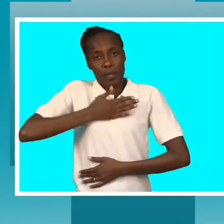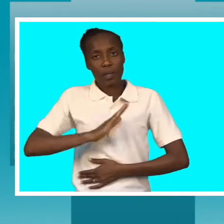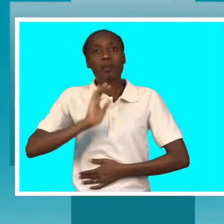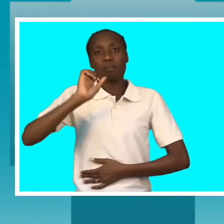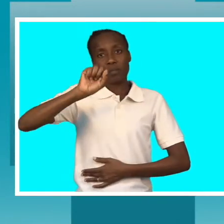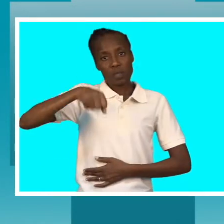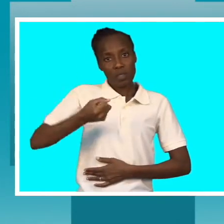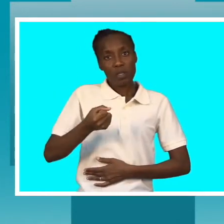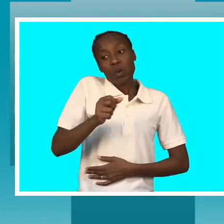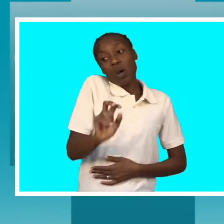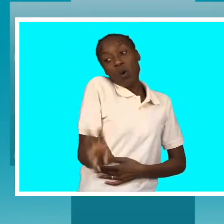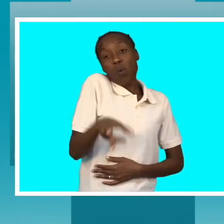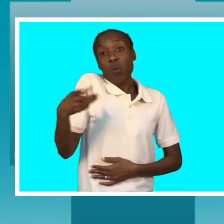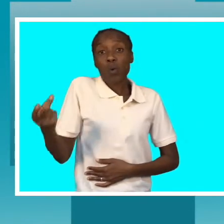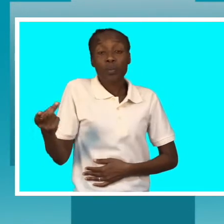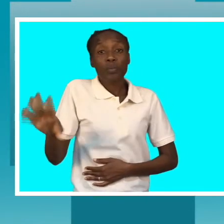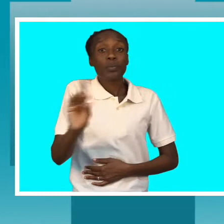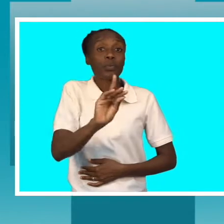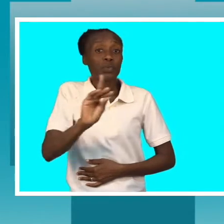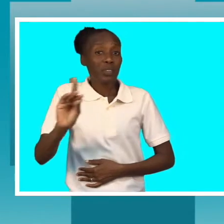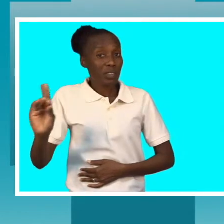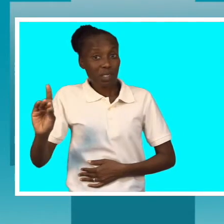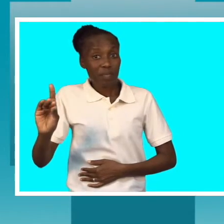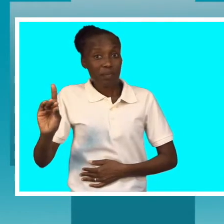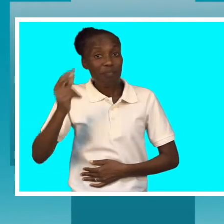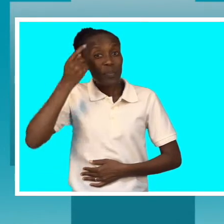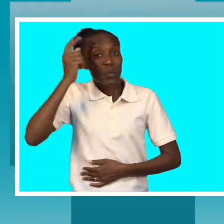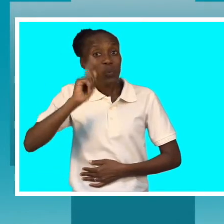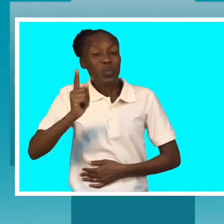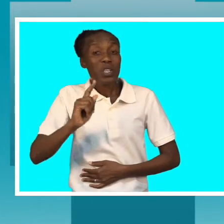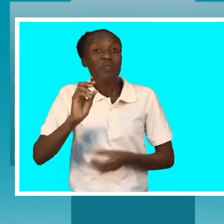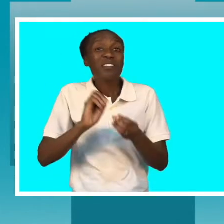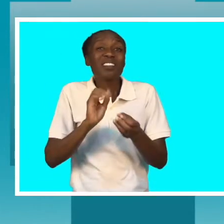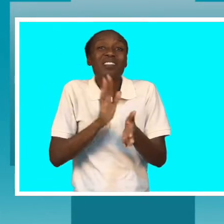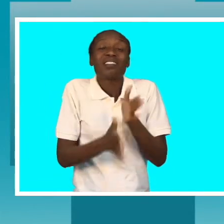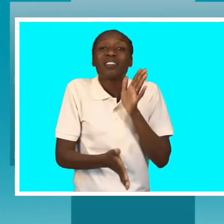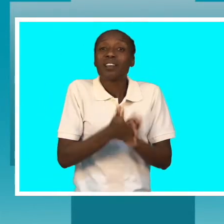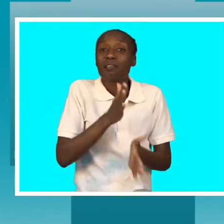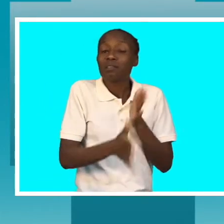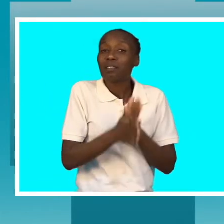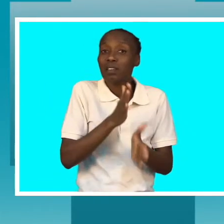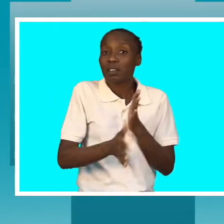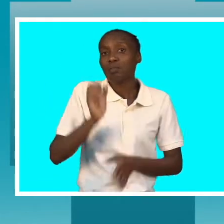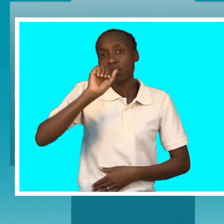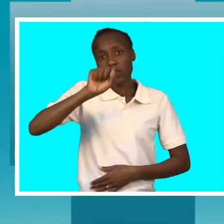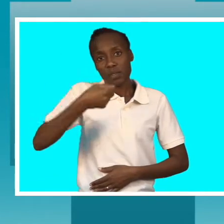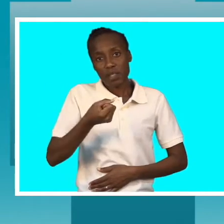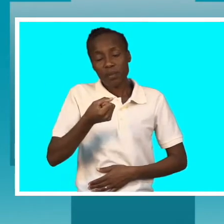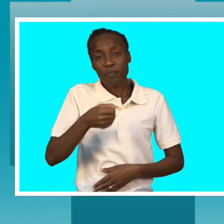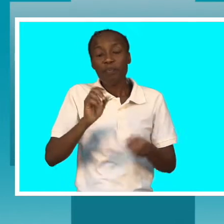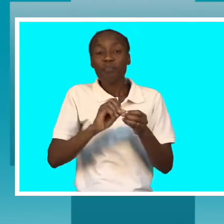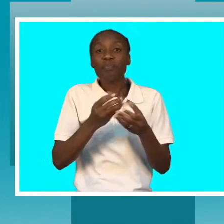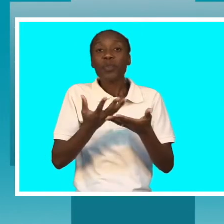Sim. Agora, outro deficiente, outro não sabe para fazer nada. Sim.